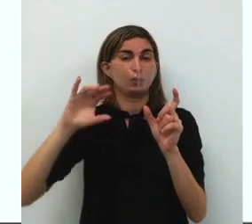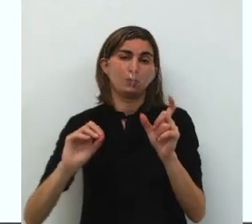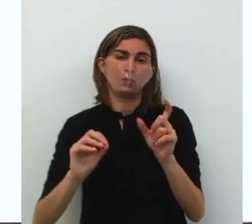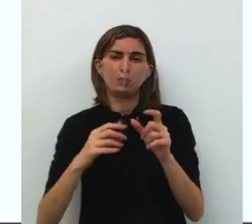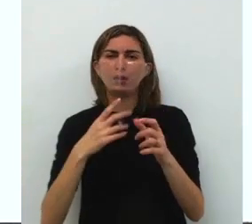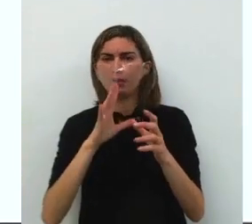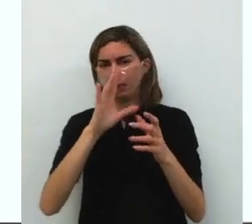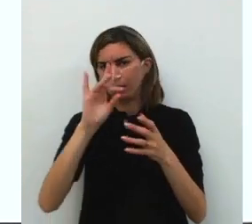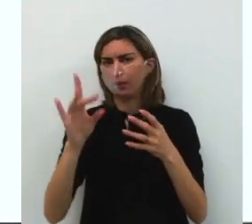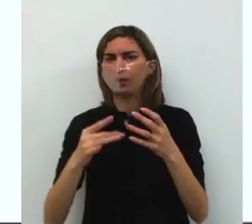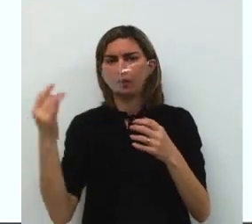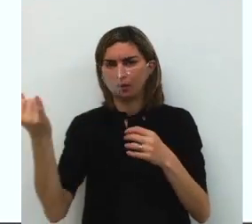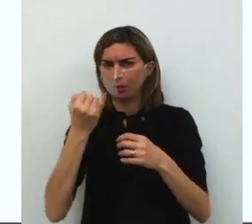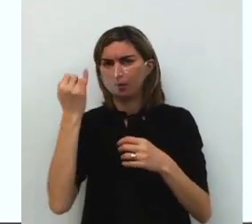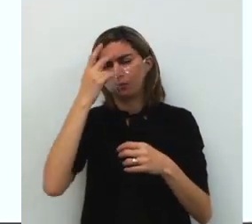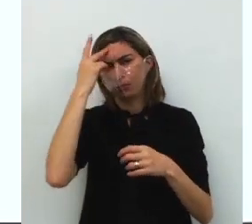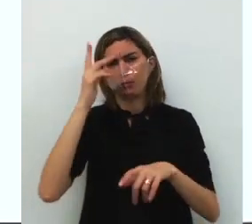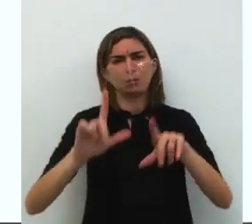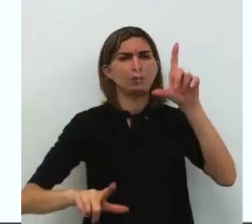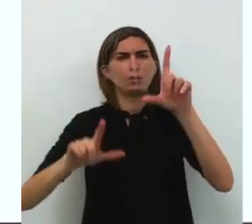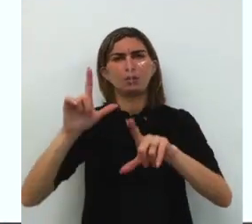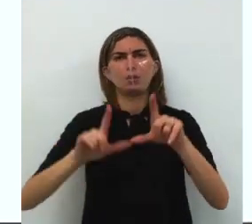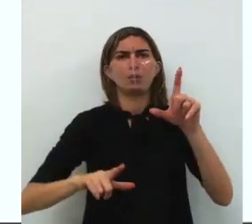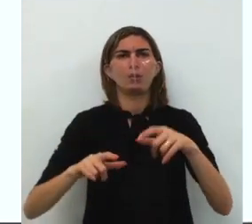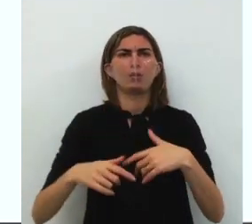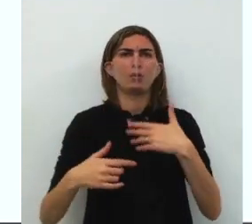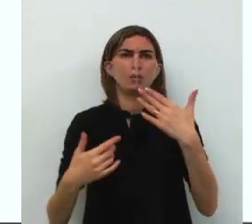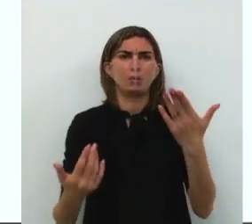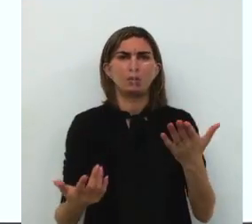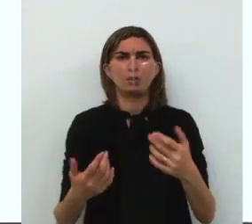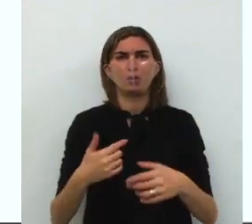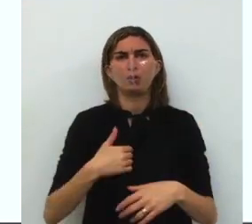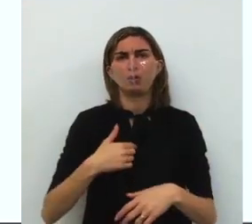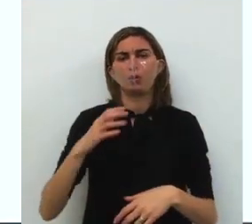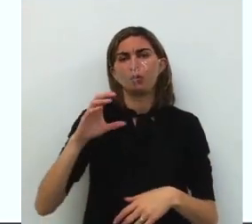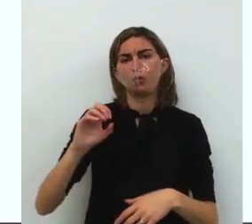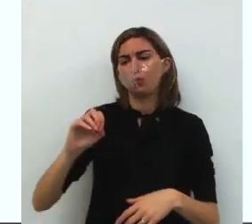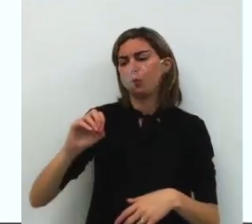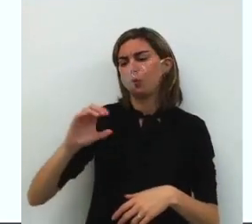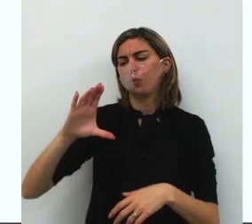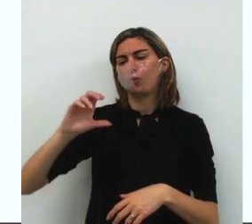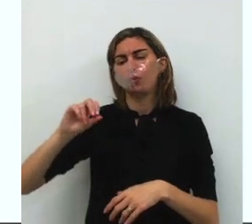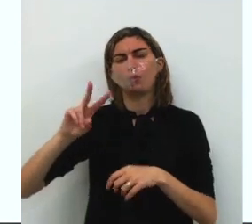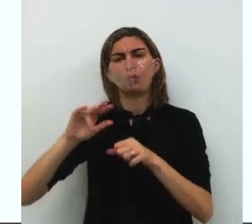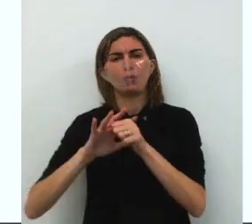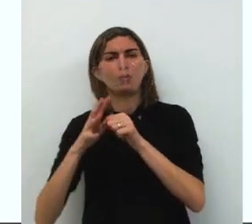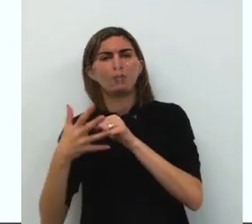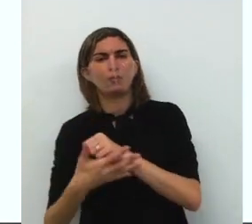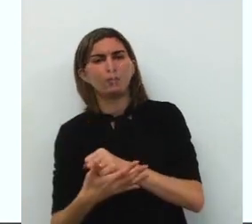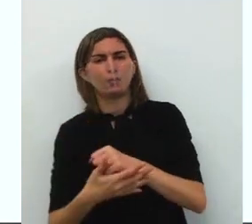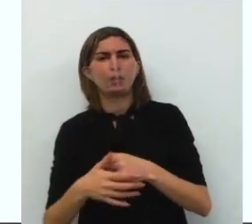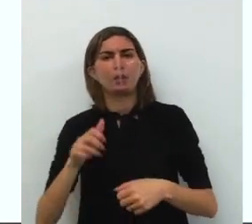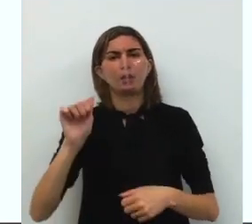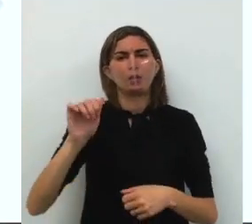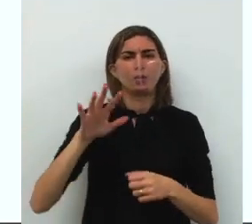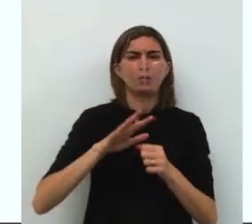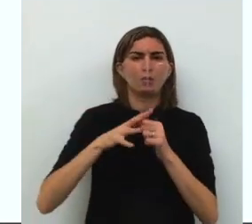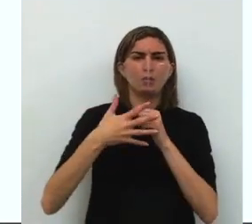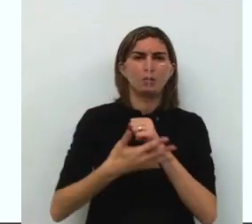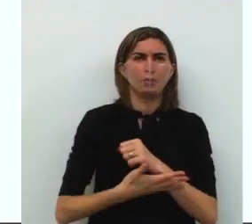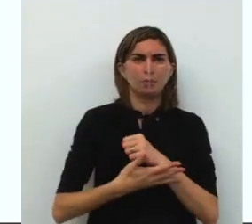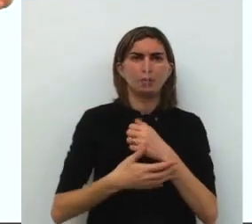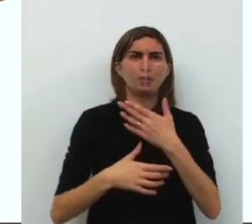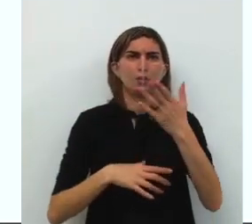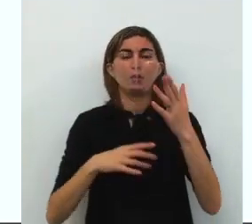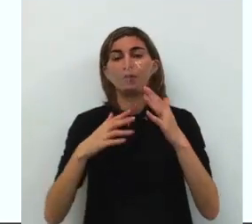conhecendo. Tanta gente famosa na TV diz: ah, eu tenho medo do Covid, eu posso pegar o Covid, ah, meu